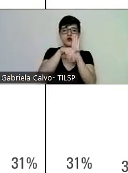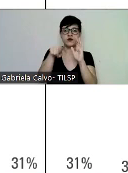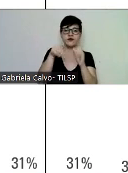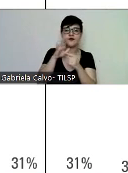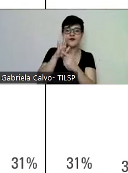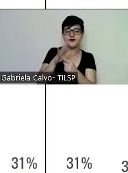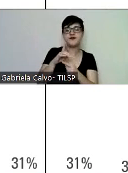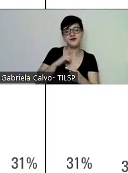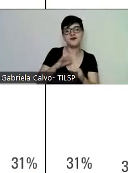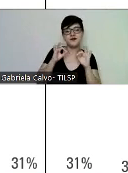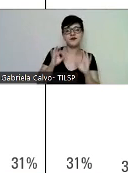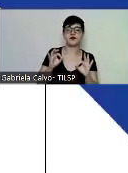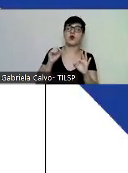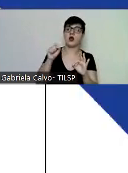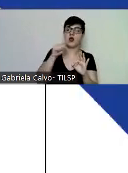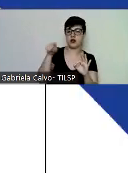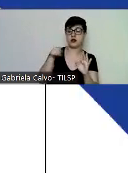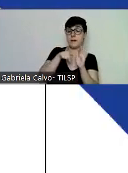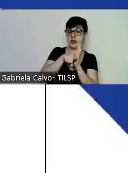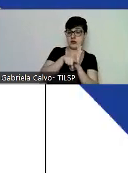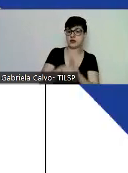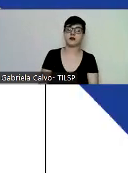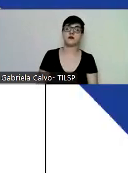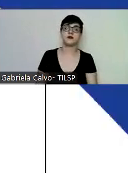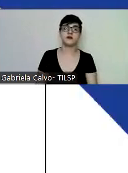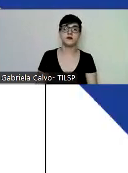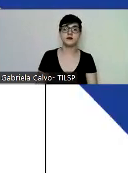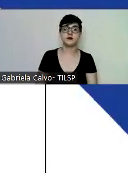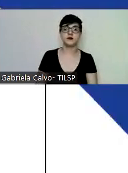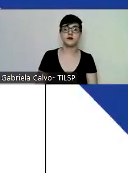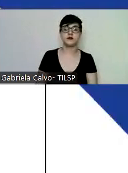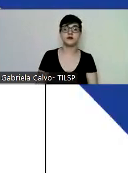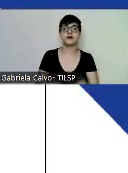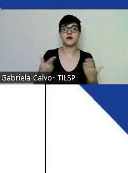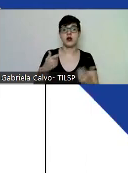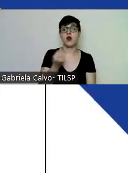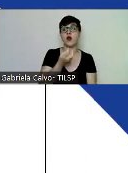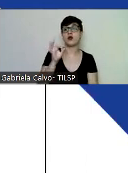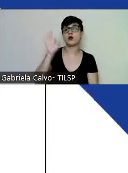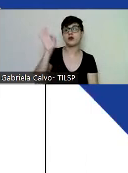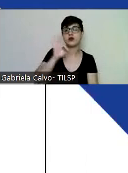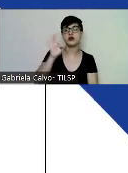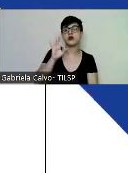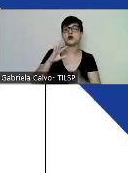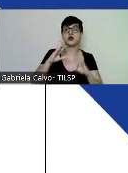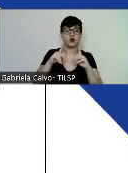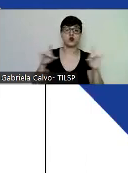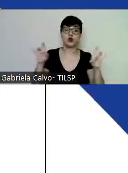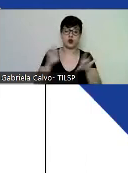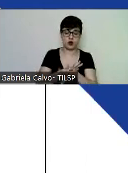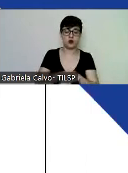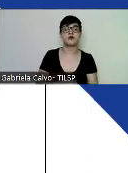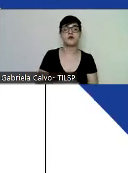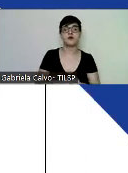expressividade na pesquisa levantada pelos brasileiros aquilo índice total de participação como eu já disse no total